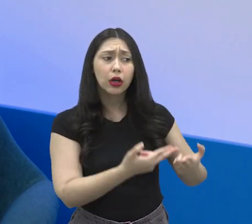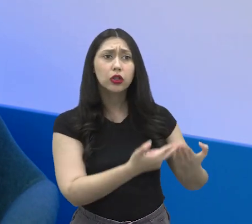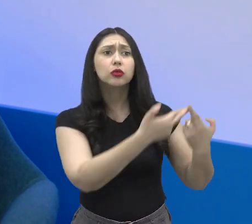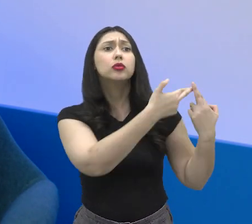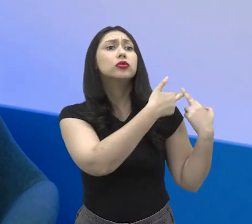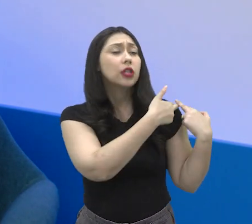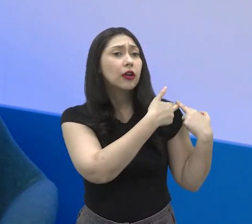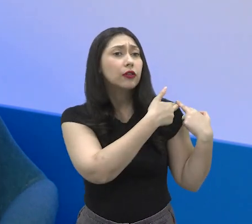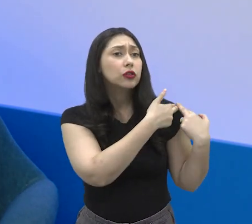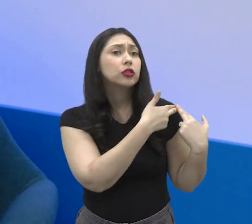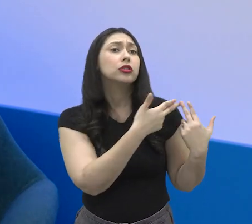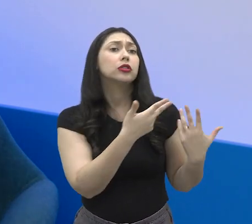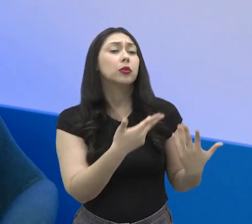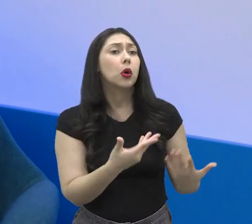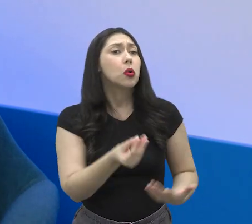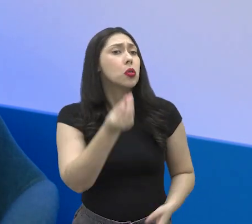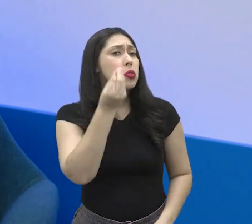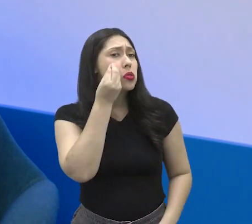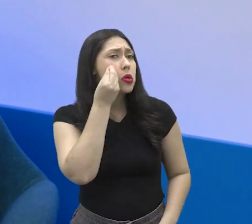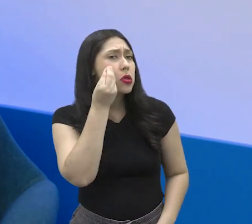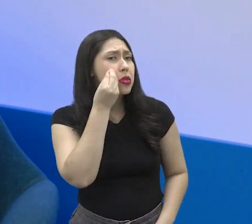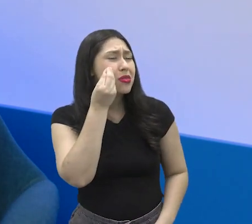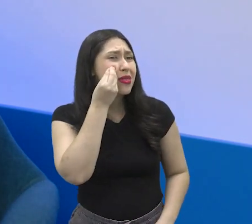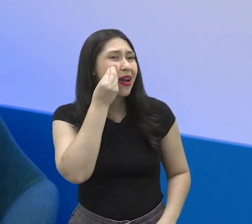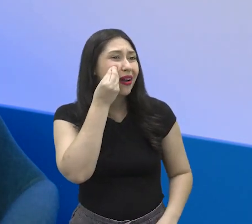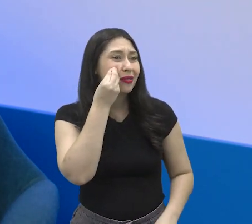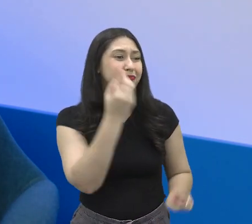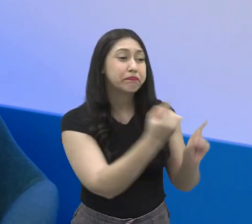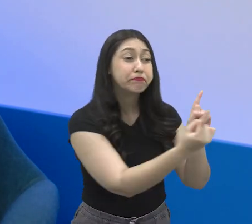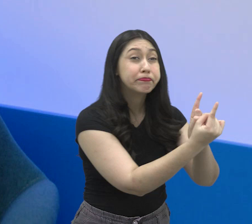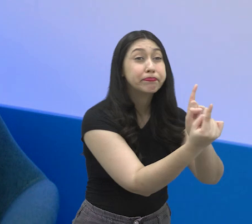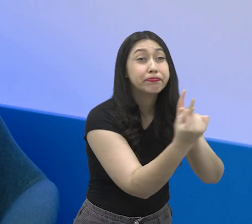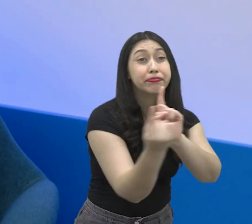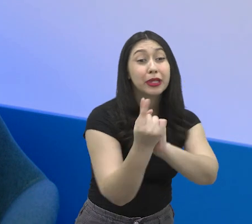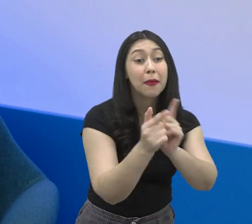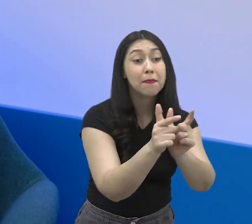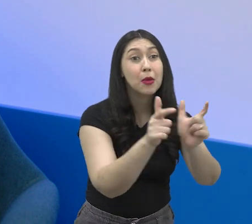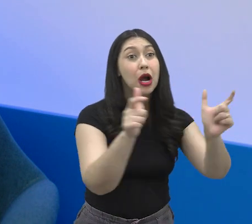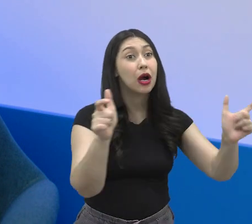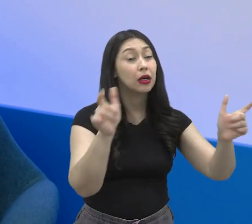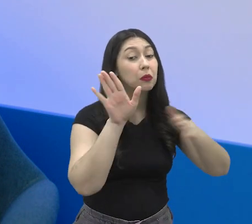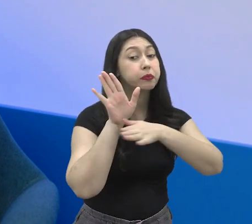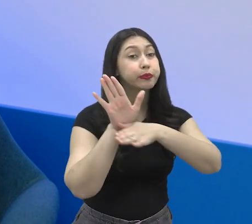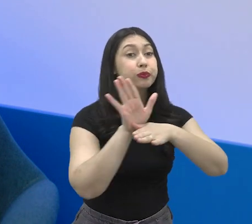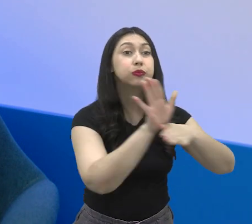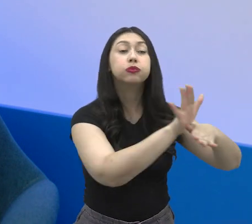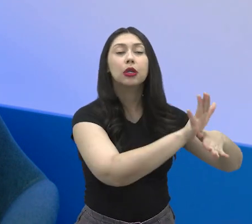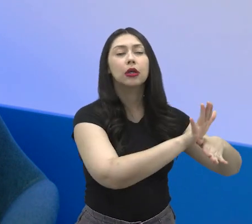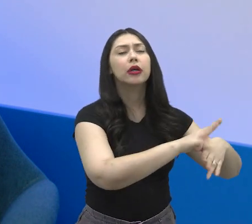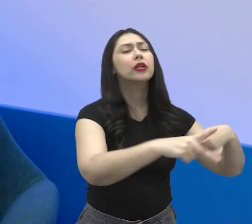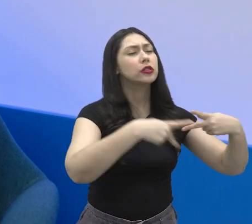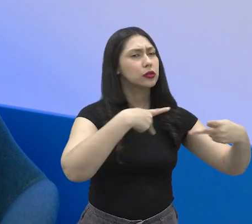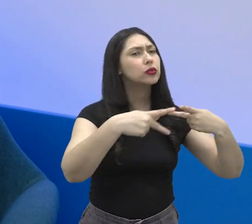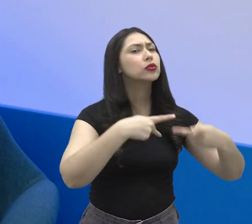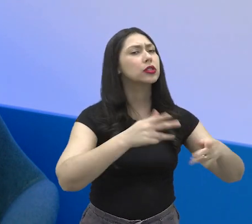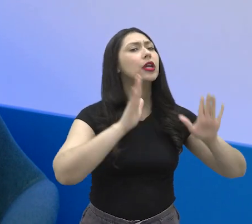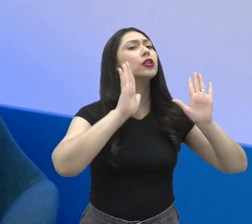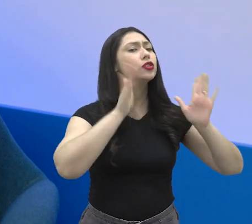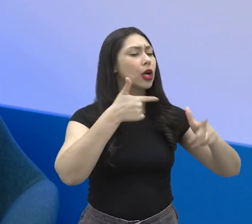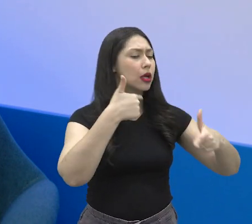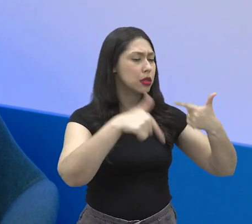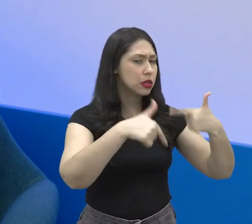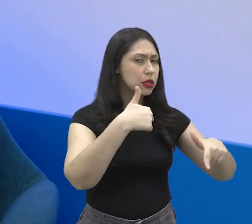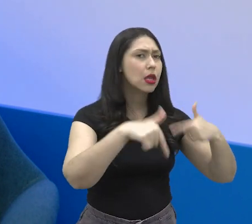por buscar, né, ampliar esse atendimento. Eu acho que em São José dos Campos já faz bastante essa